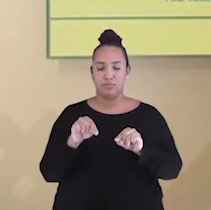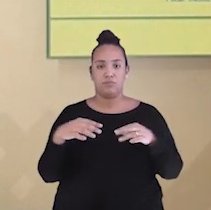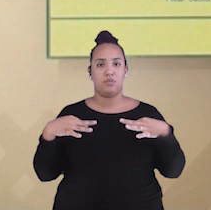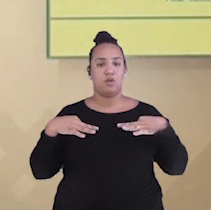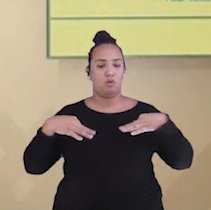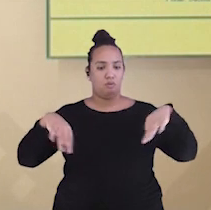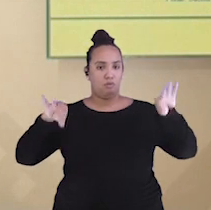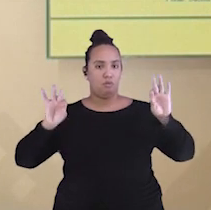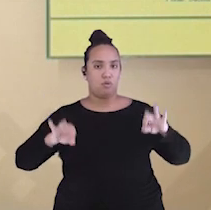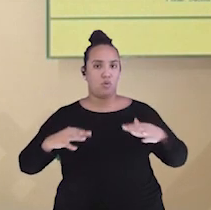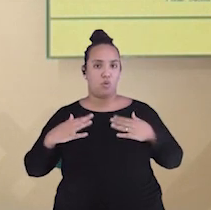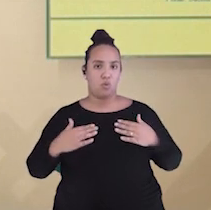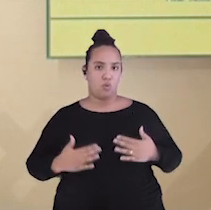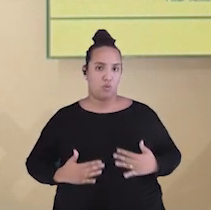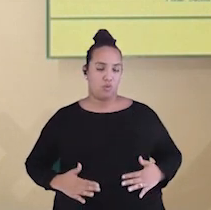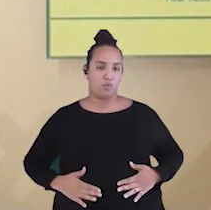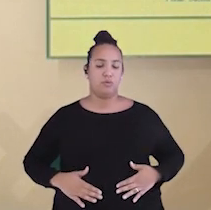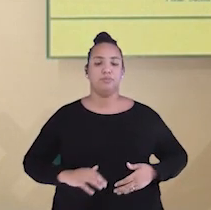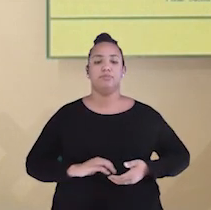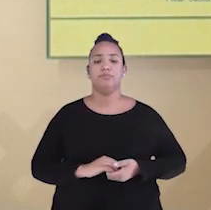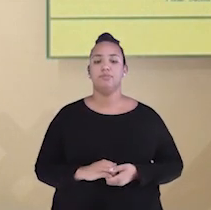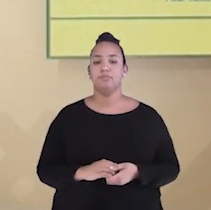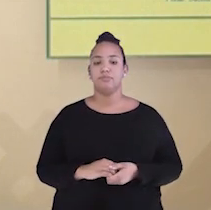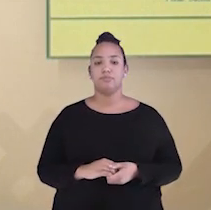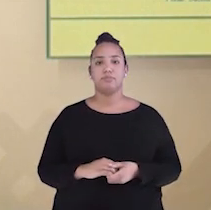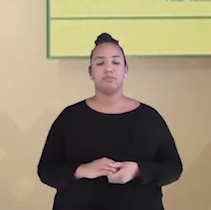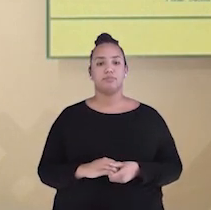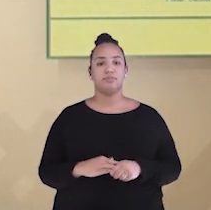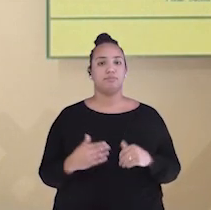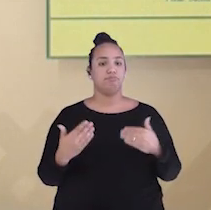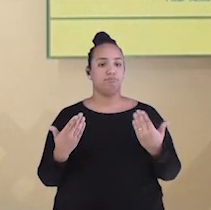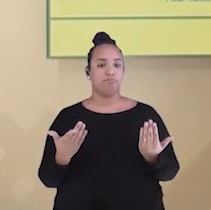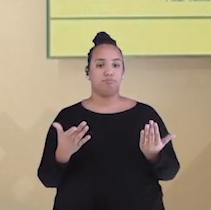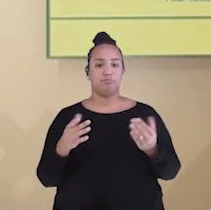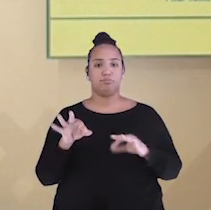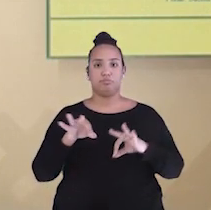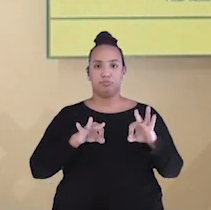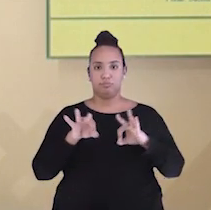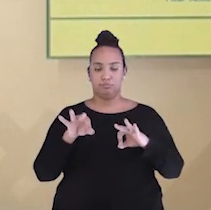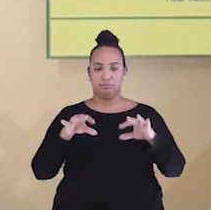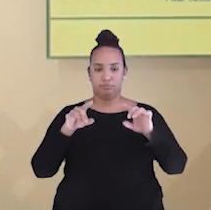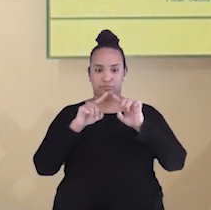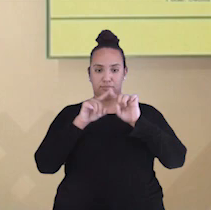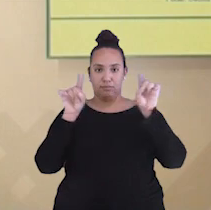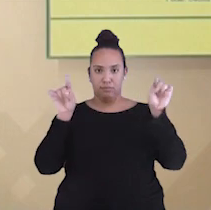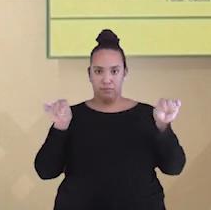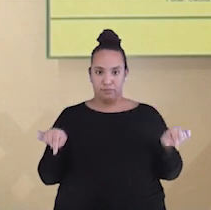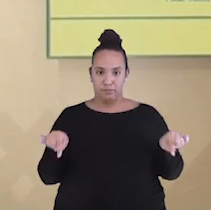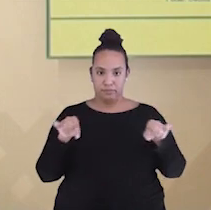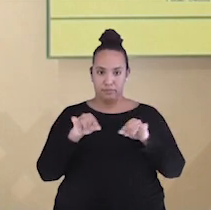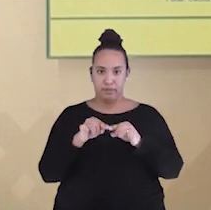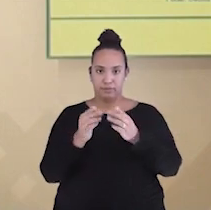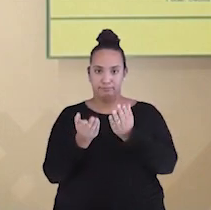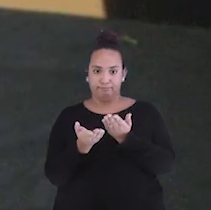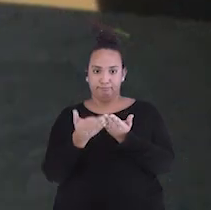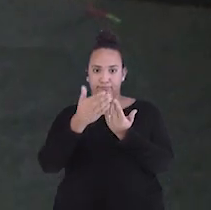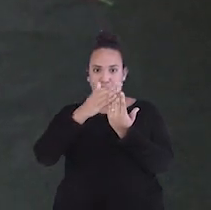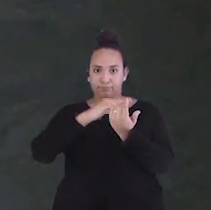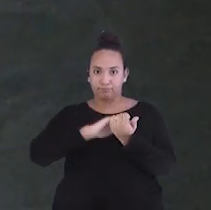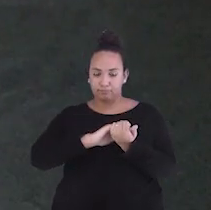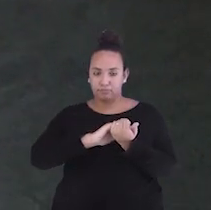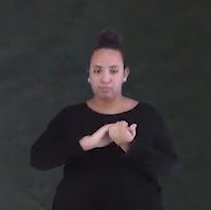bem grandinha na boneca e cobrir todo o corpinho dela. A gente vai pegar esse pano, vai dobrar ao meio